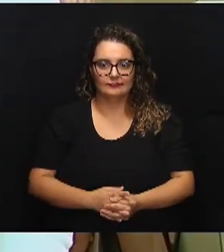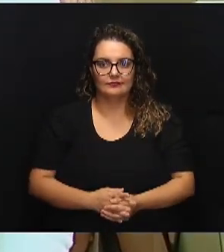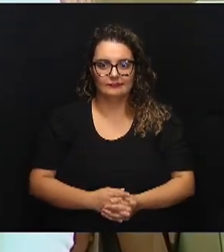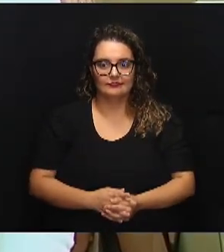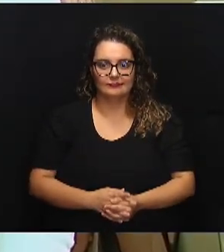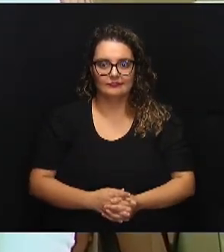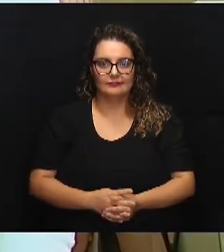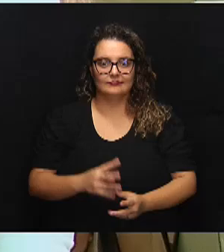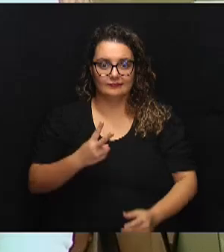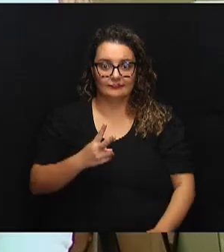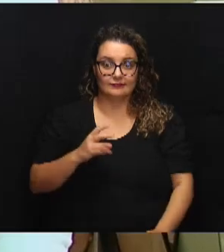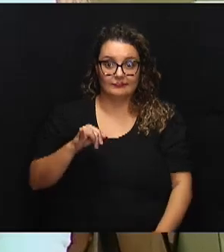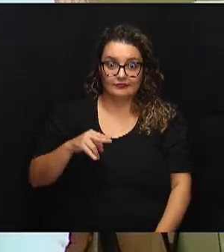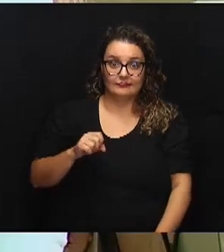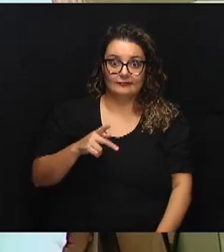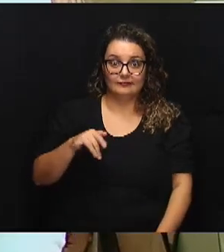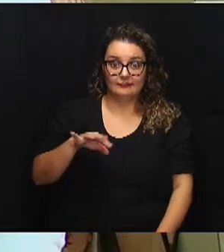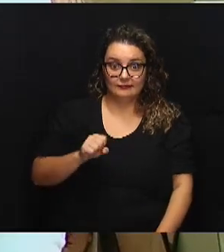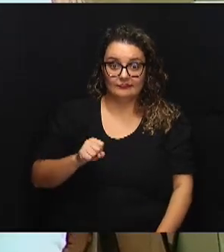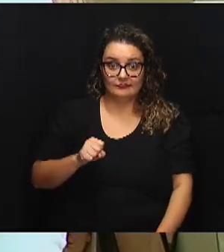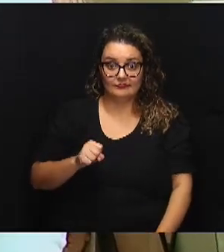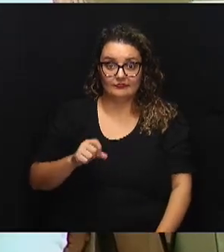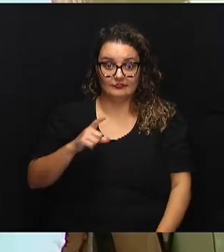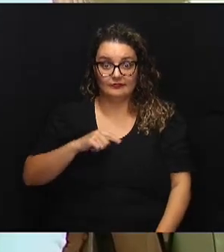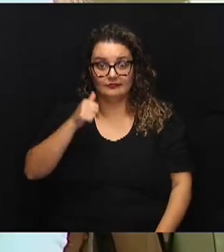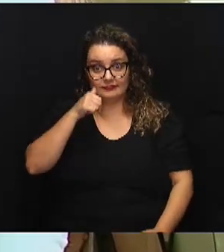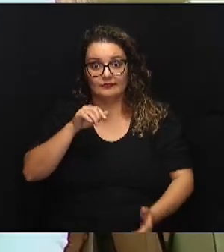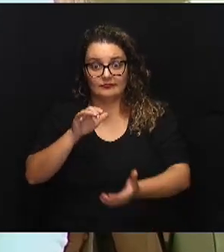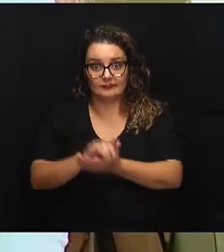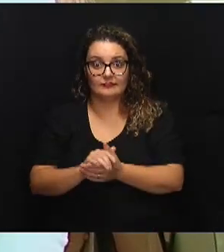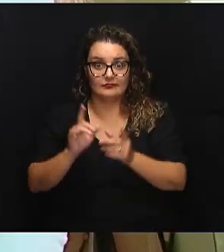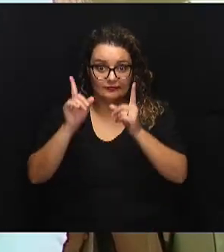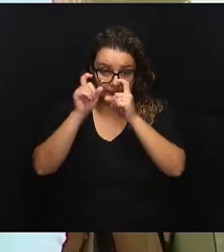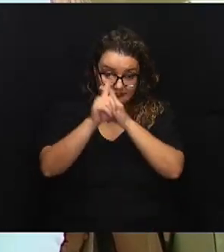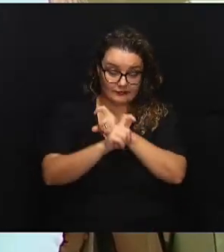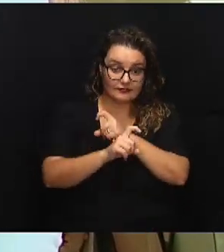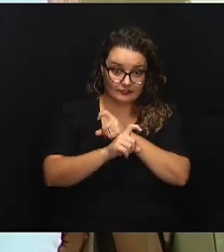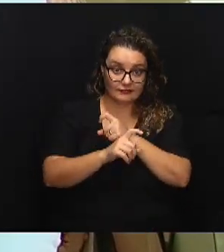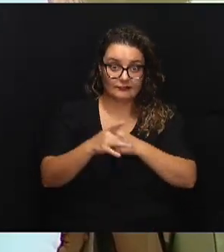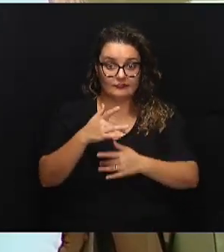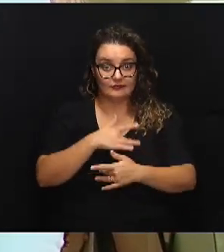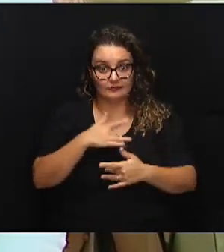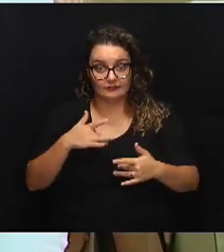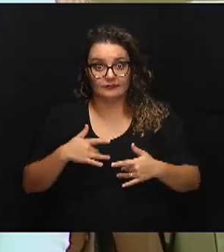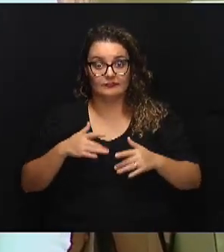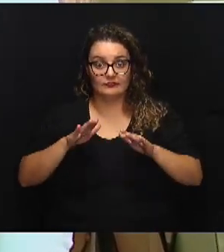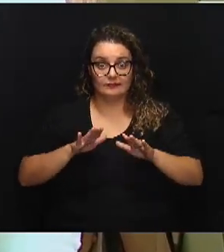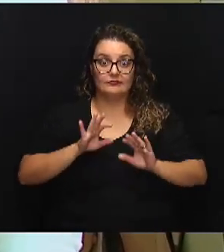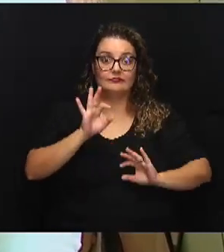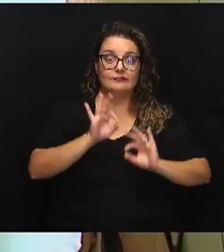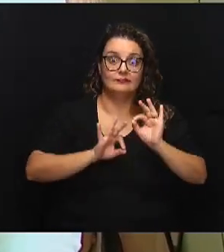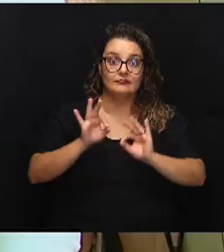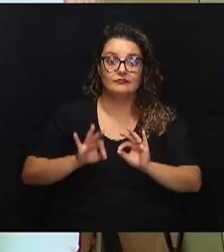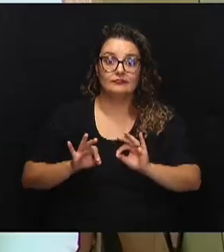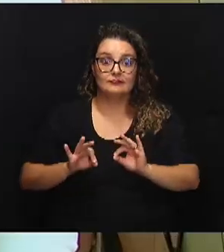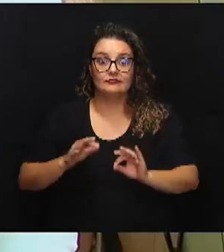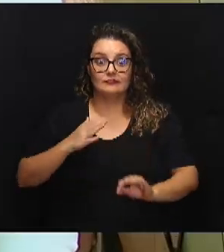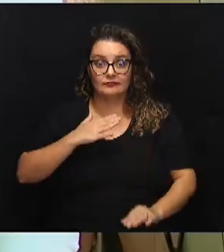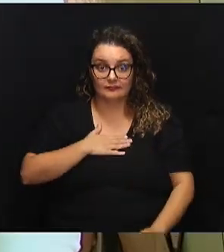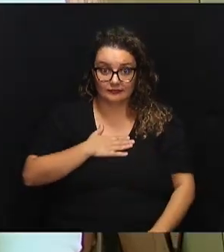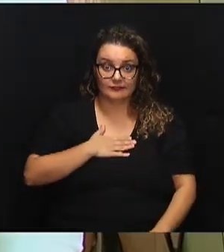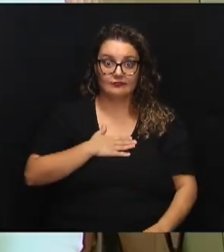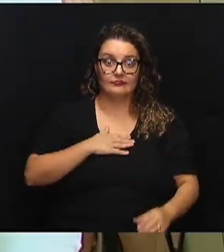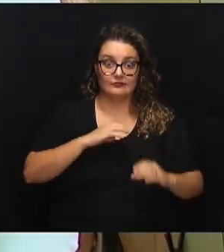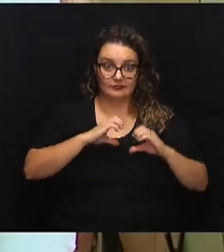2 reinserções. Eu tenho uma esposa com uma dificuldade de saúde, mas eu estou me preparando primeiramente para mim poder amar